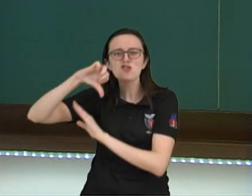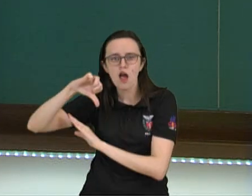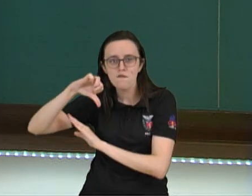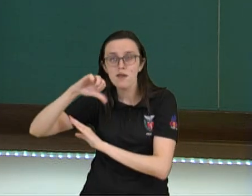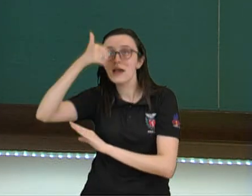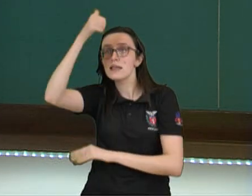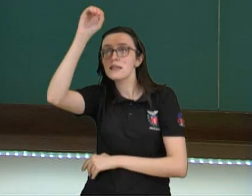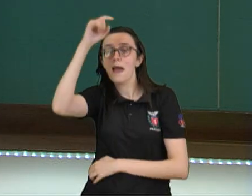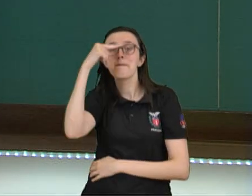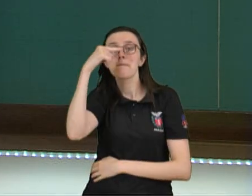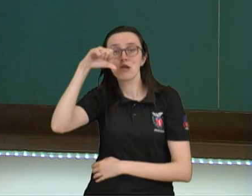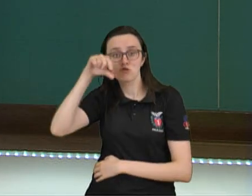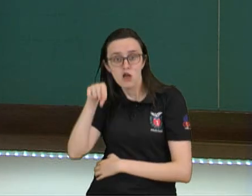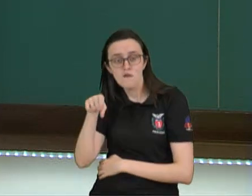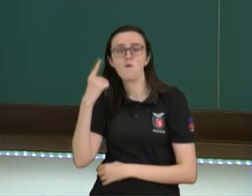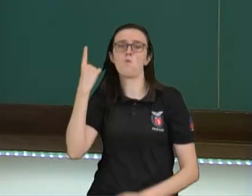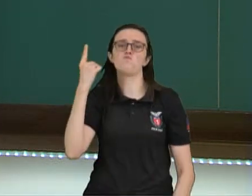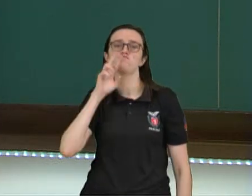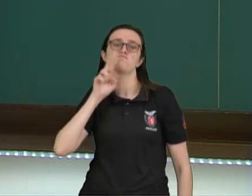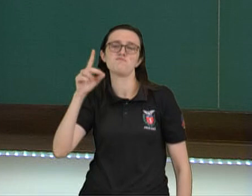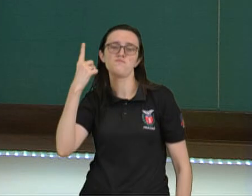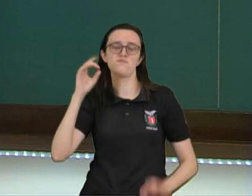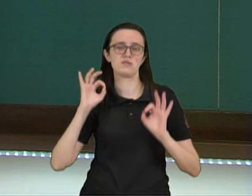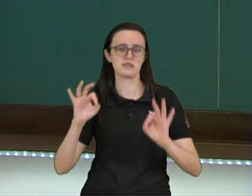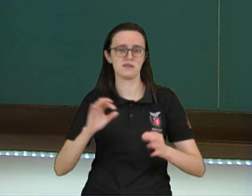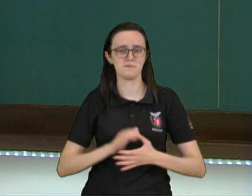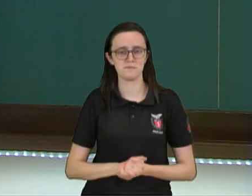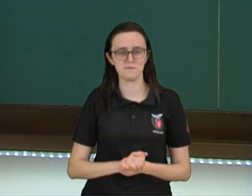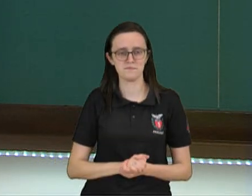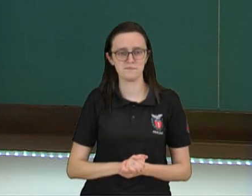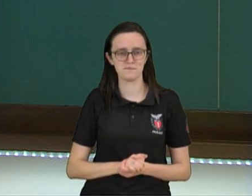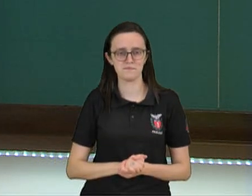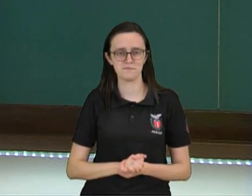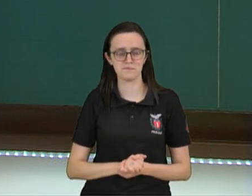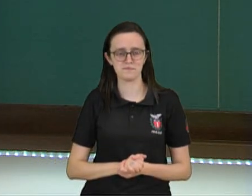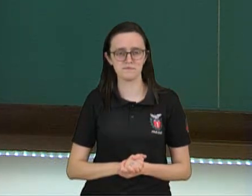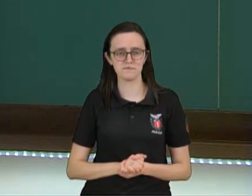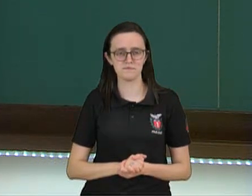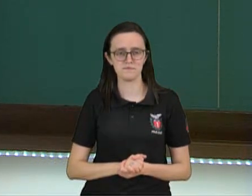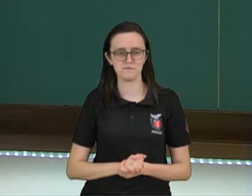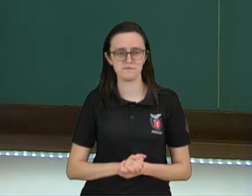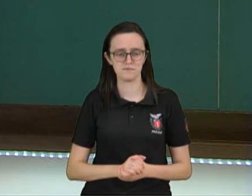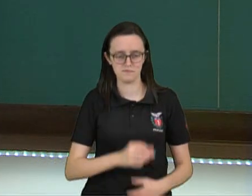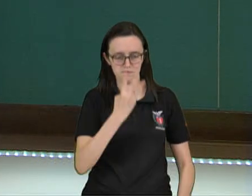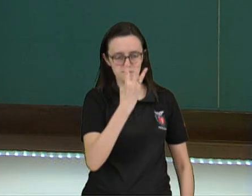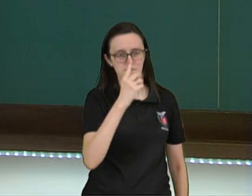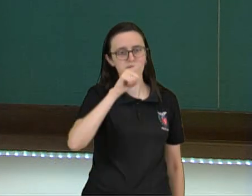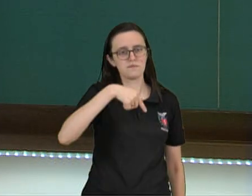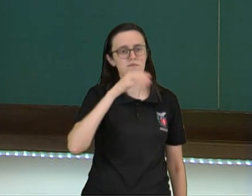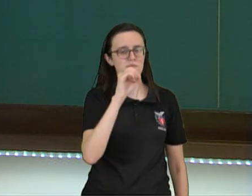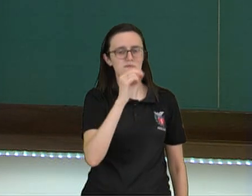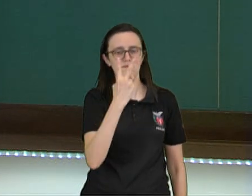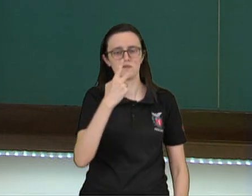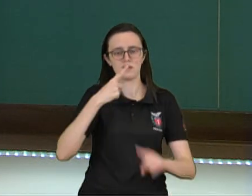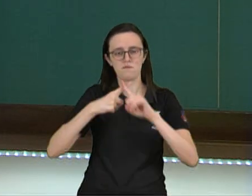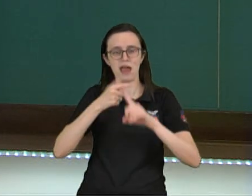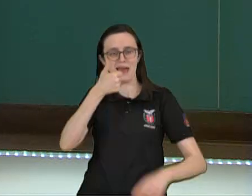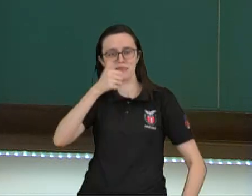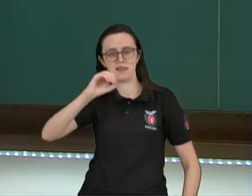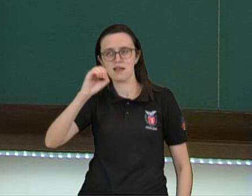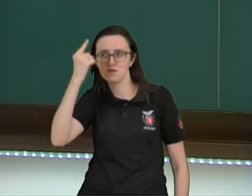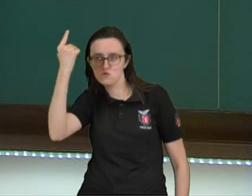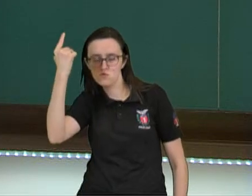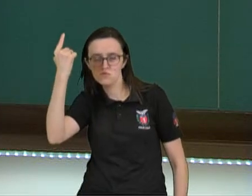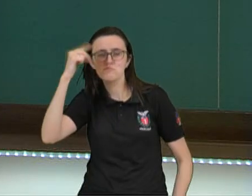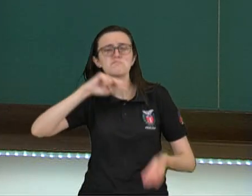os expoentes. Dá 1. E 3,02 vezes 10 elevado a 1 é vezes 10. Então, vai ficar